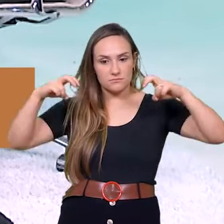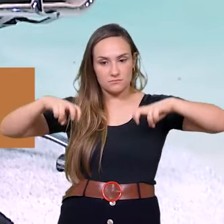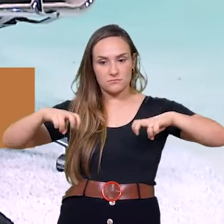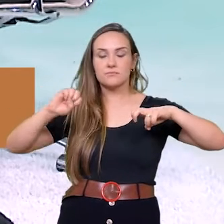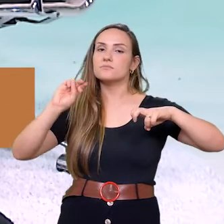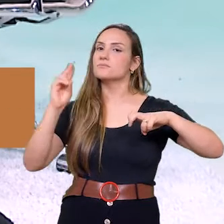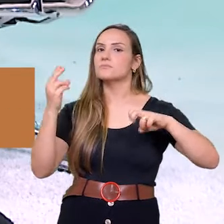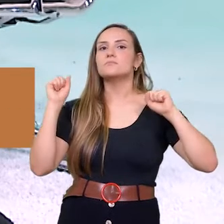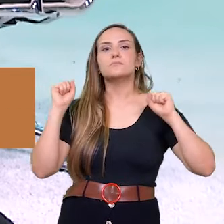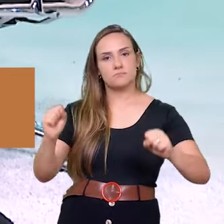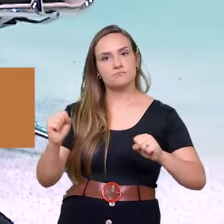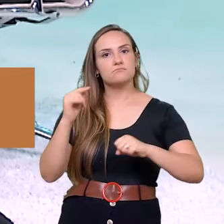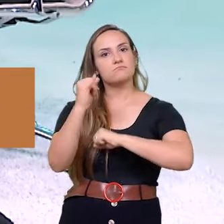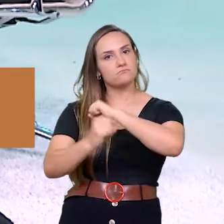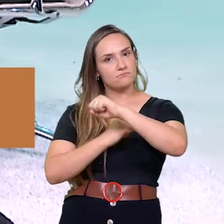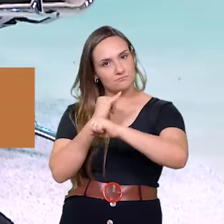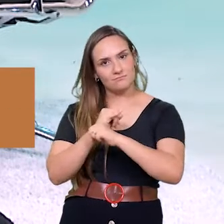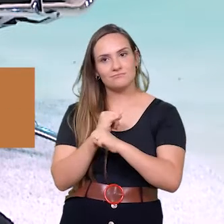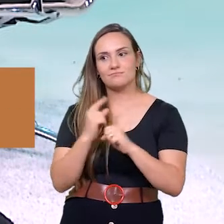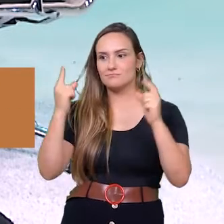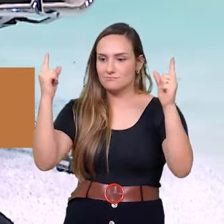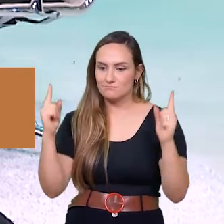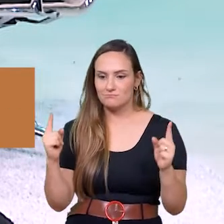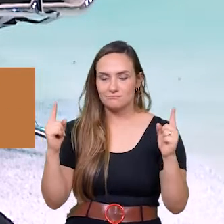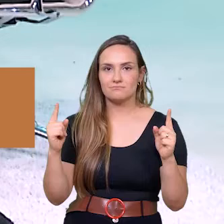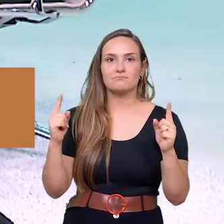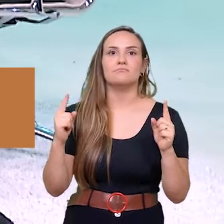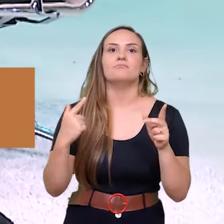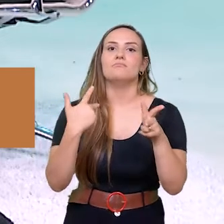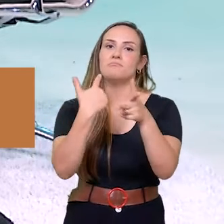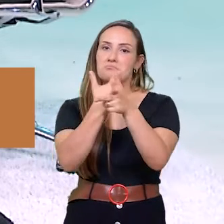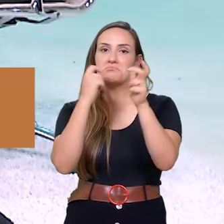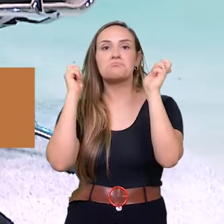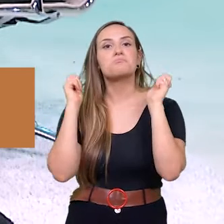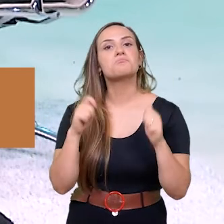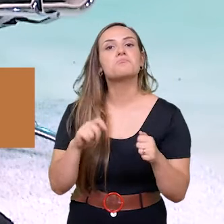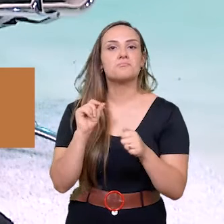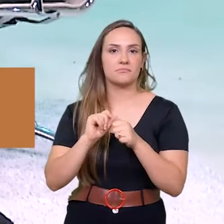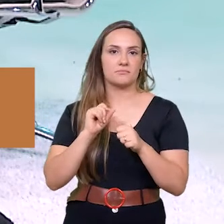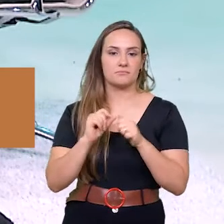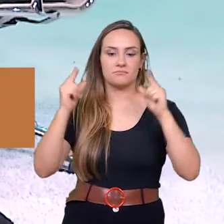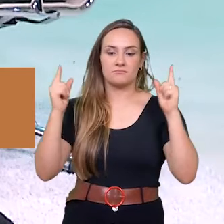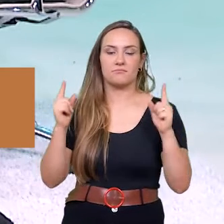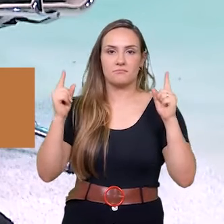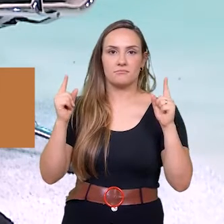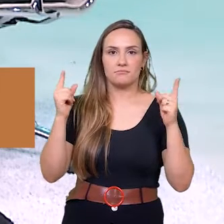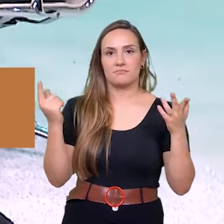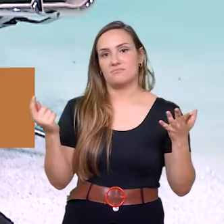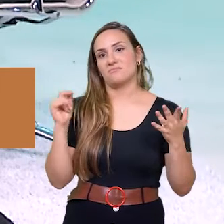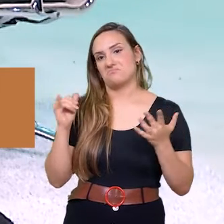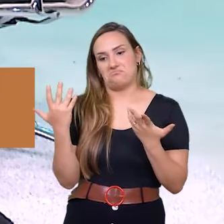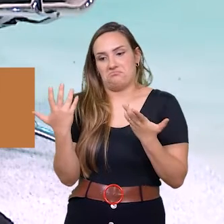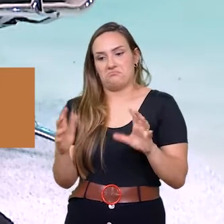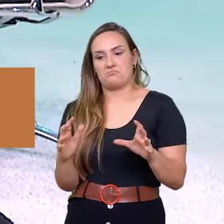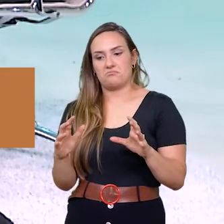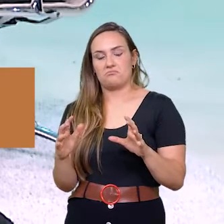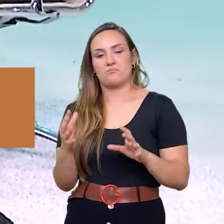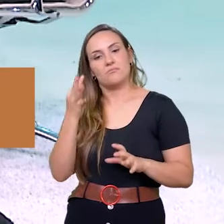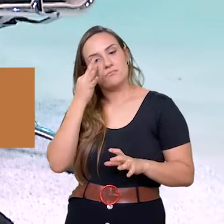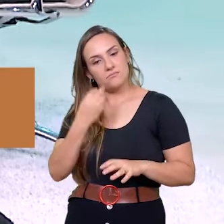sentar a uma mesa com o seu adversário, não é, por assim dizer, e também